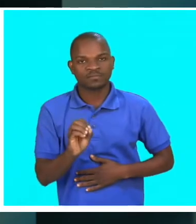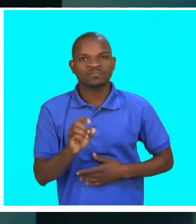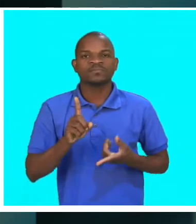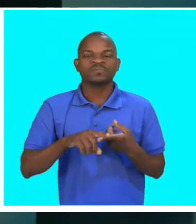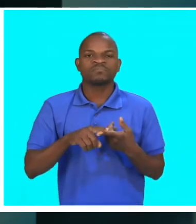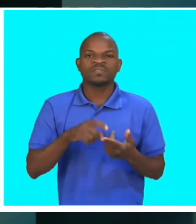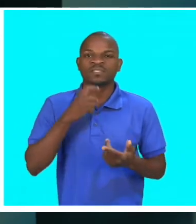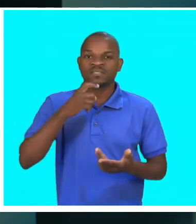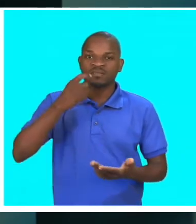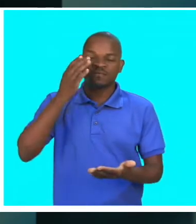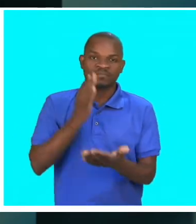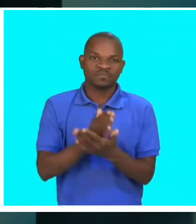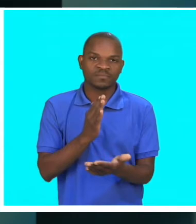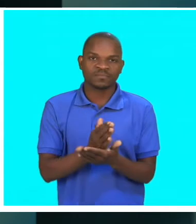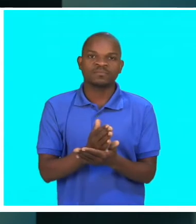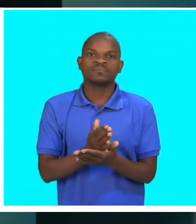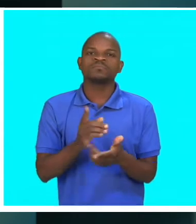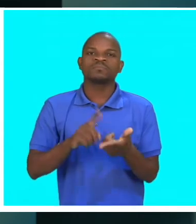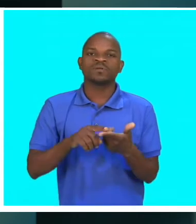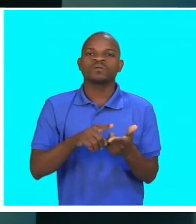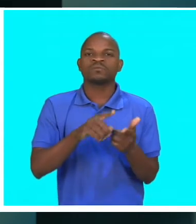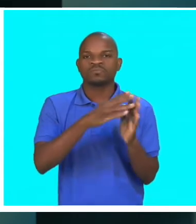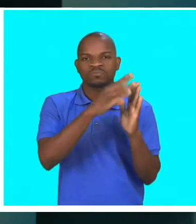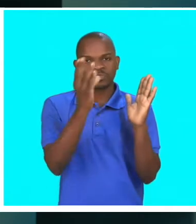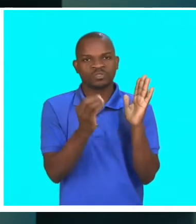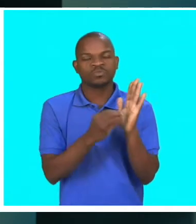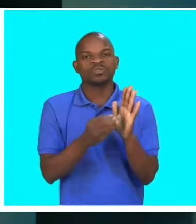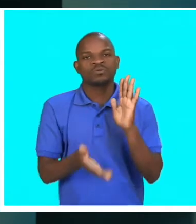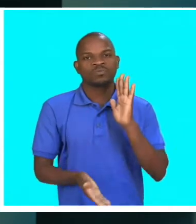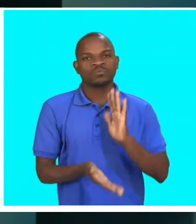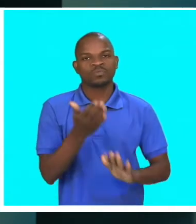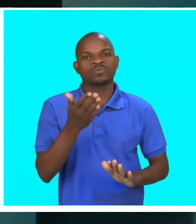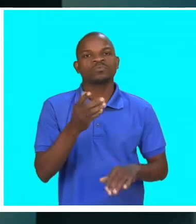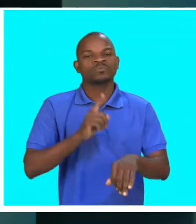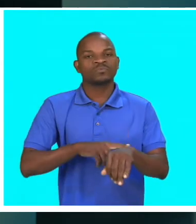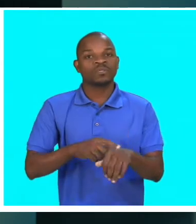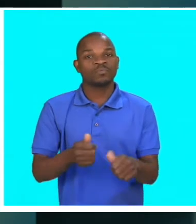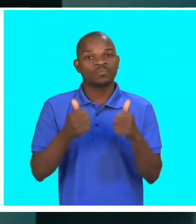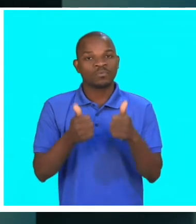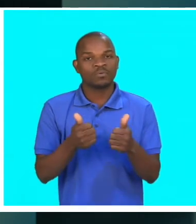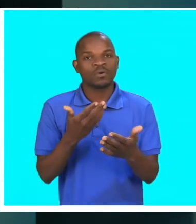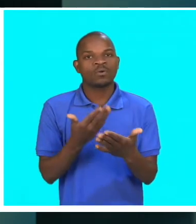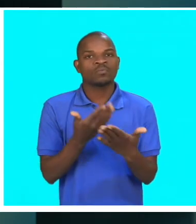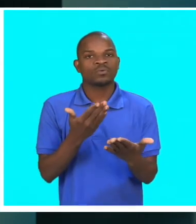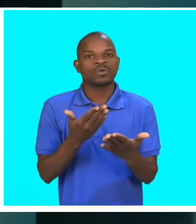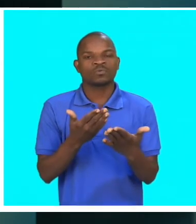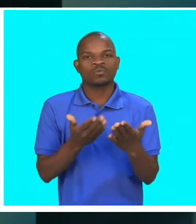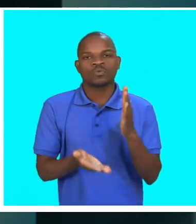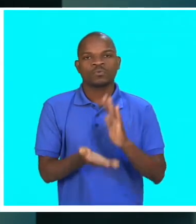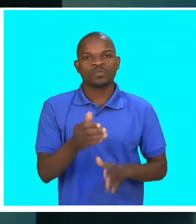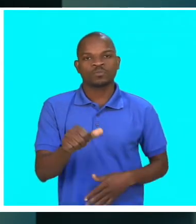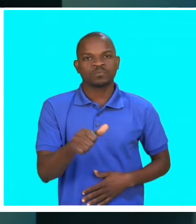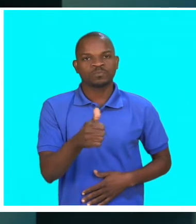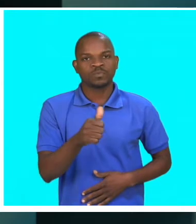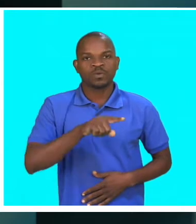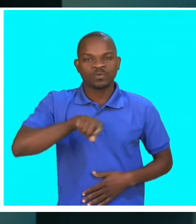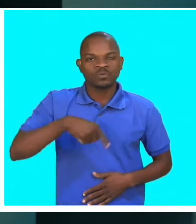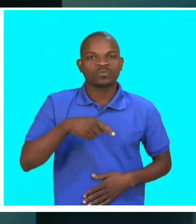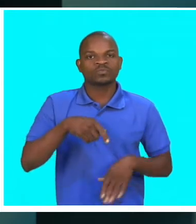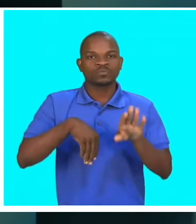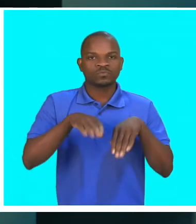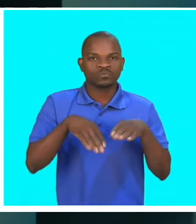a ter que ser verdade isso, certamente é uma resposta que veio à melhor altura, porque só engrandece o nosso futebol, só